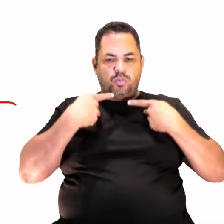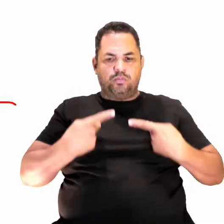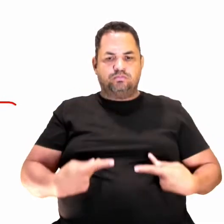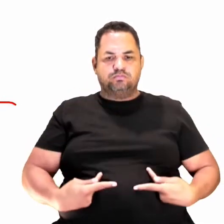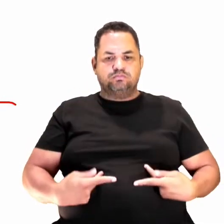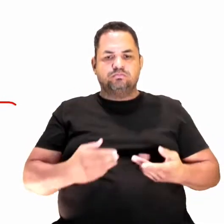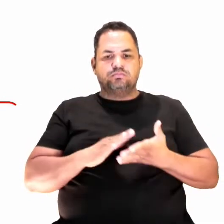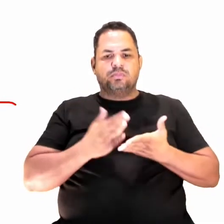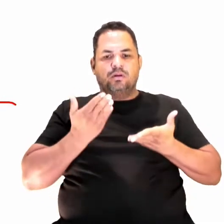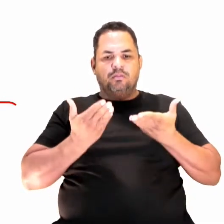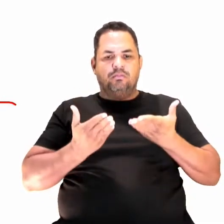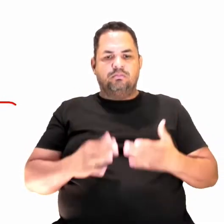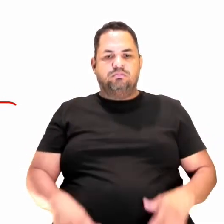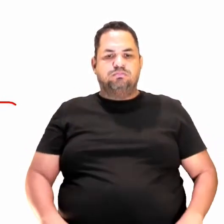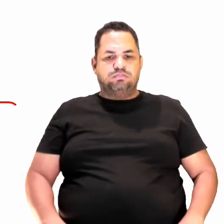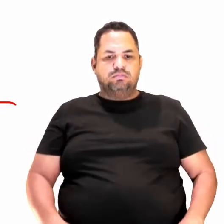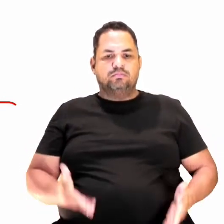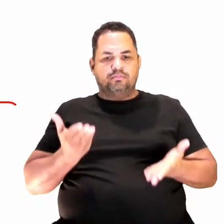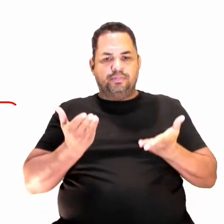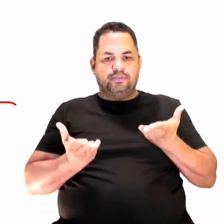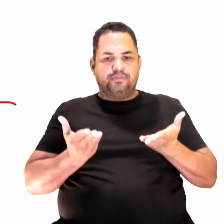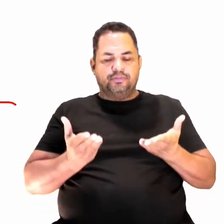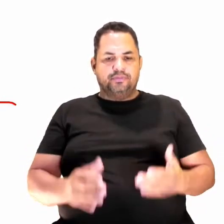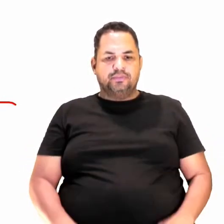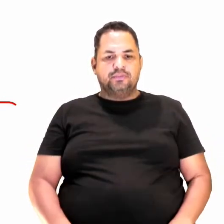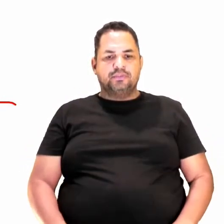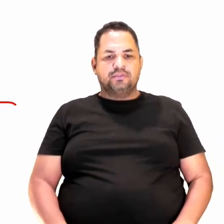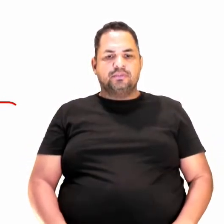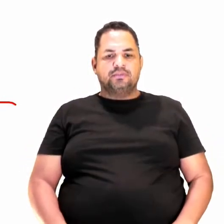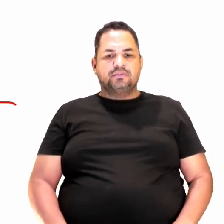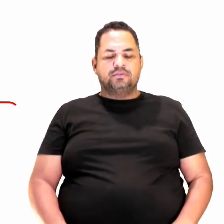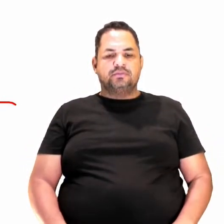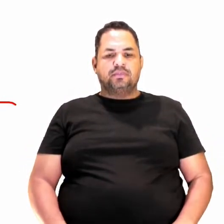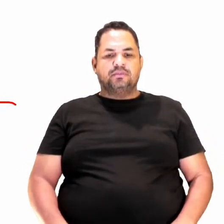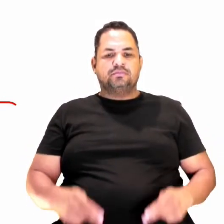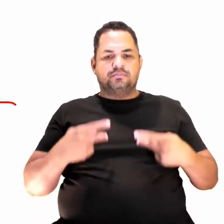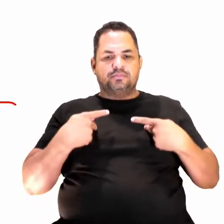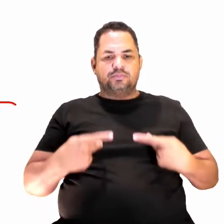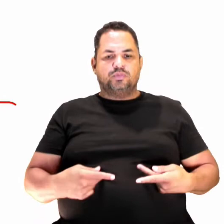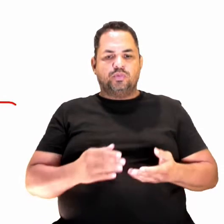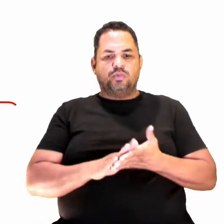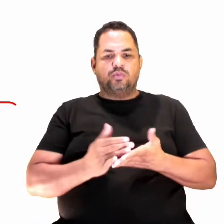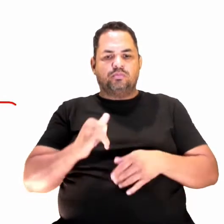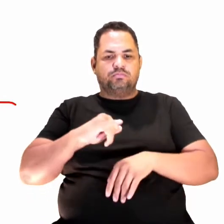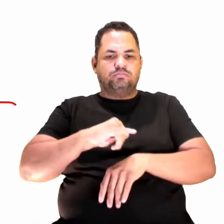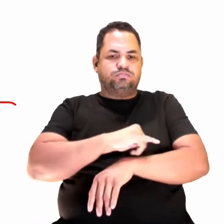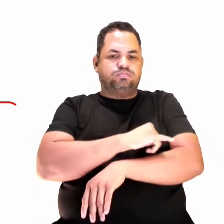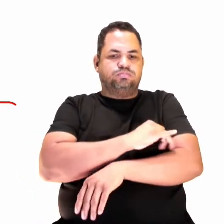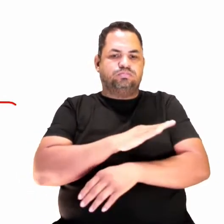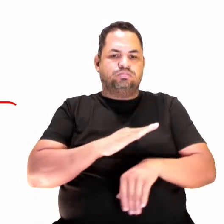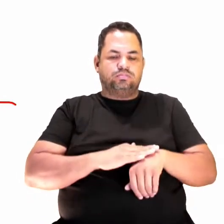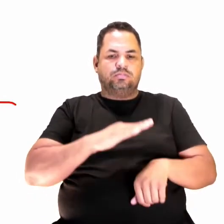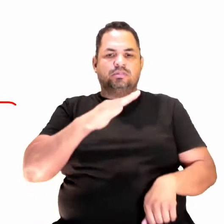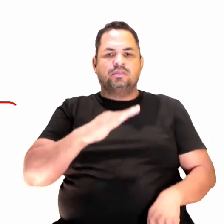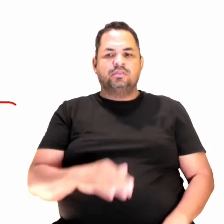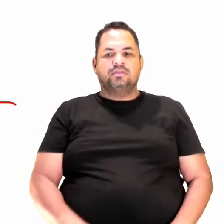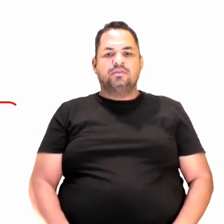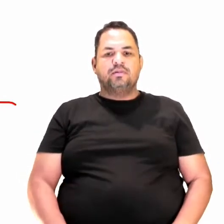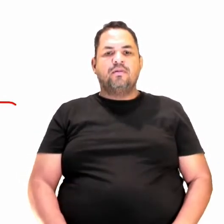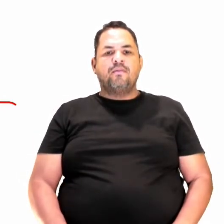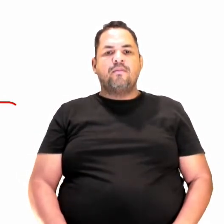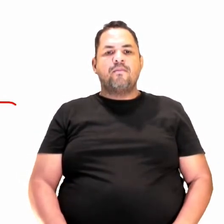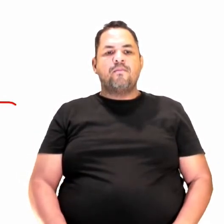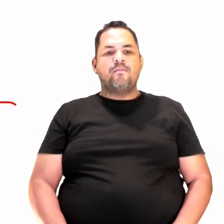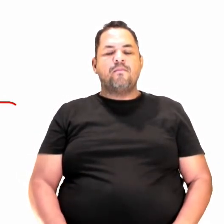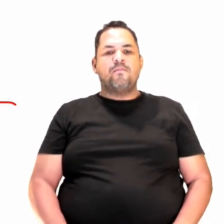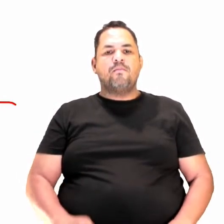é a questão do peso, né, de se pesar frequentemente. E checar sempre as partes do corpo para ver se está com uma gordurinha ou não a mais. E aí, qual